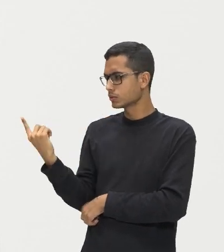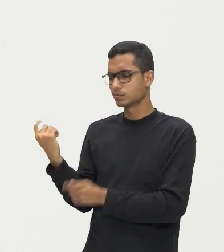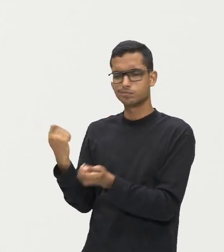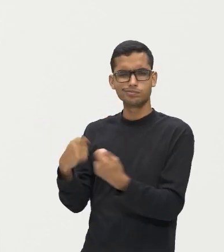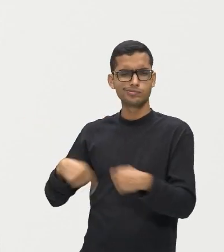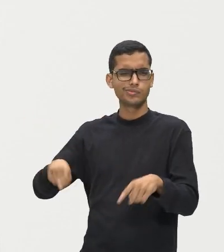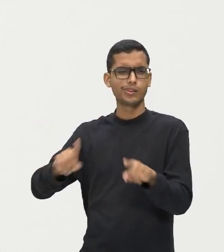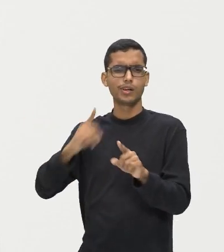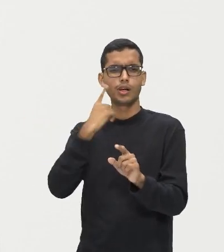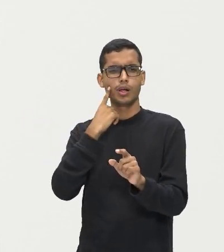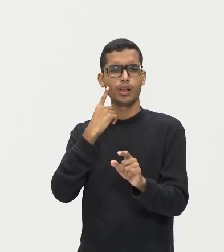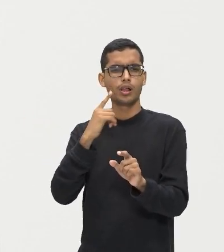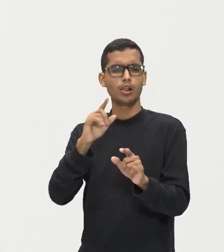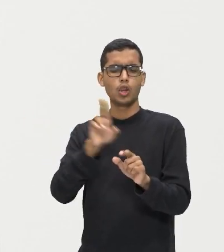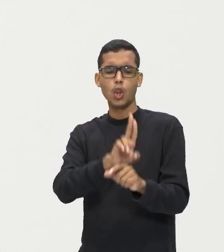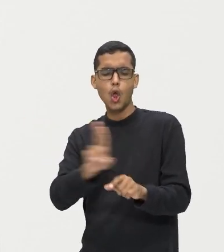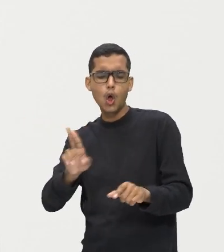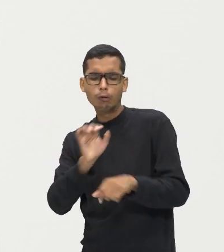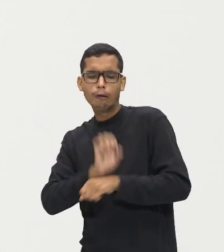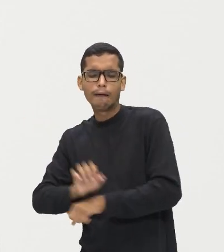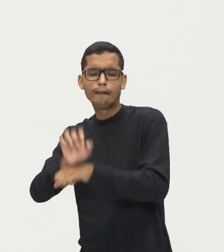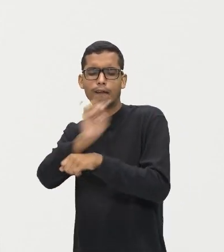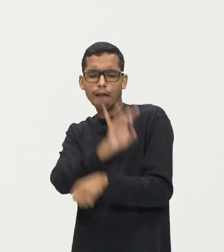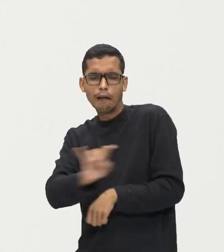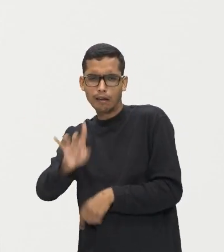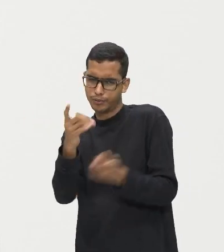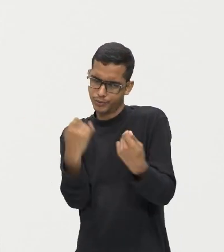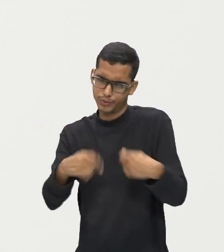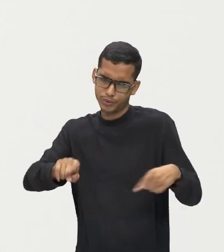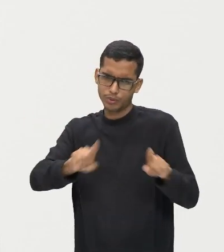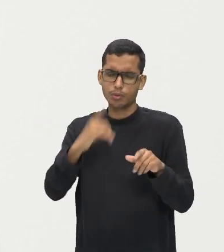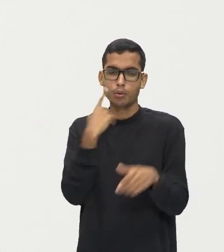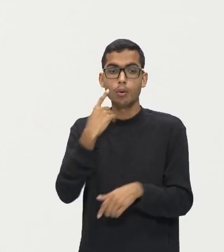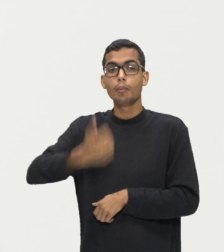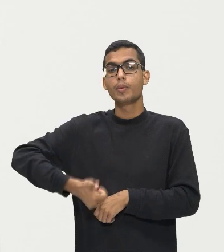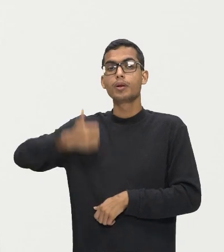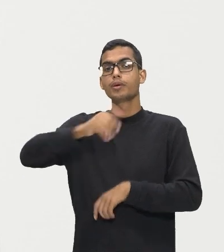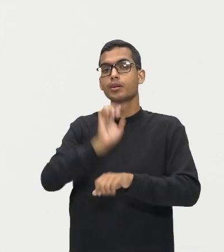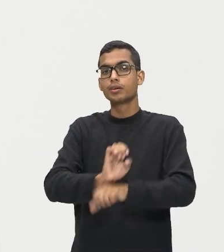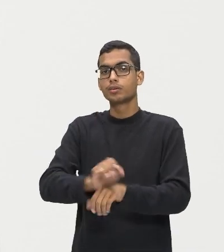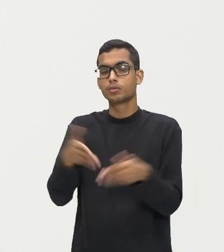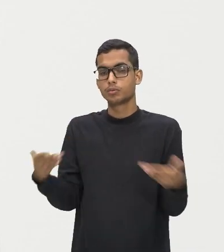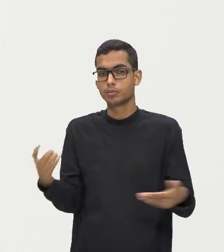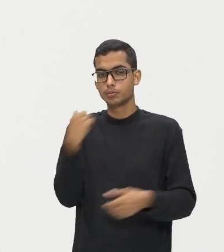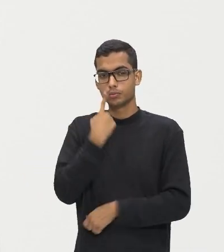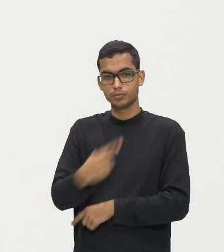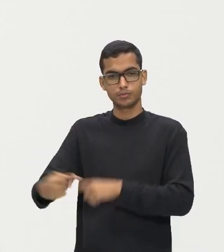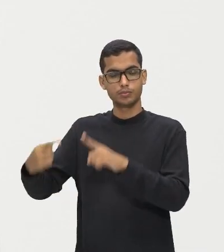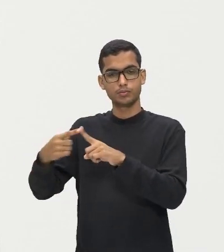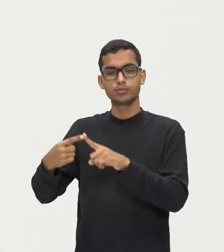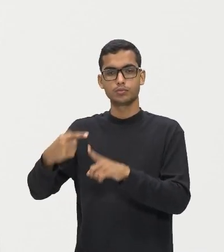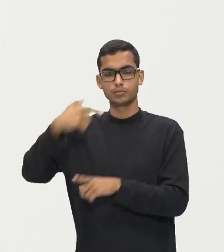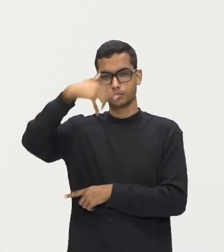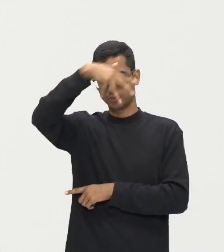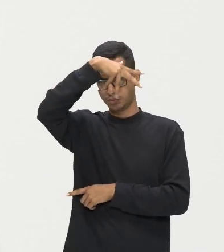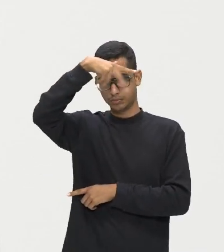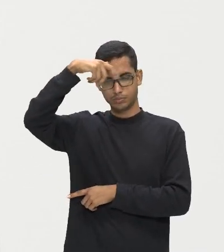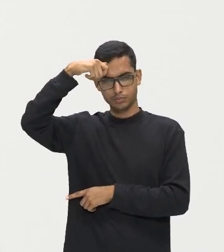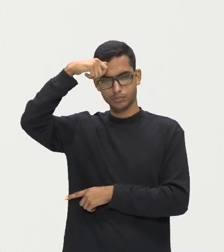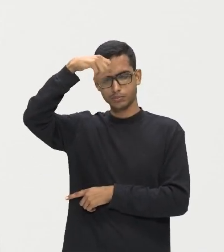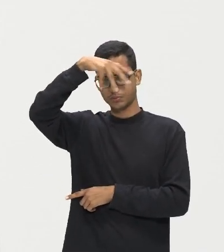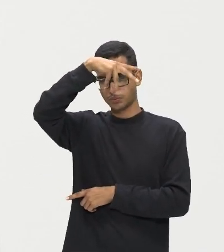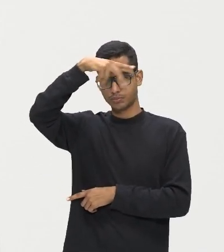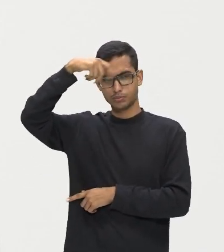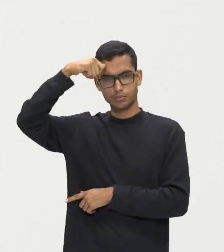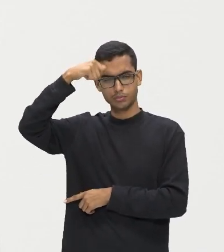tenha sigla nem nome de estado aí. Então, qual é o primeiro estado? Mato Grosso, tá bom? Aqui eu vou